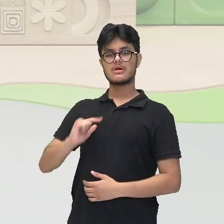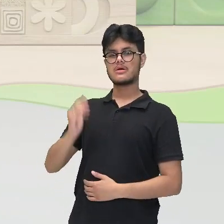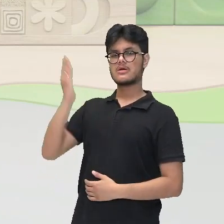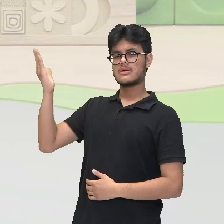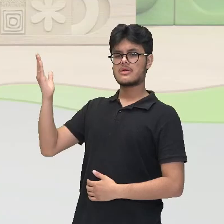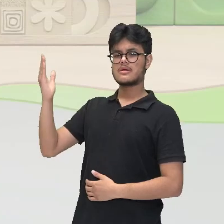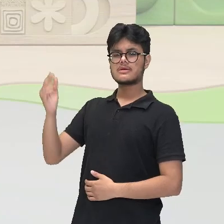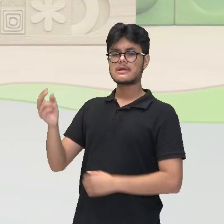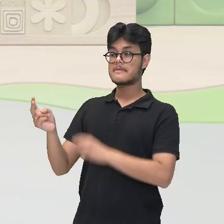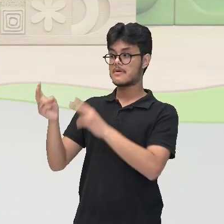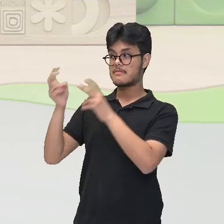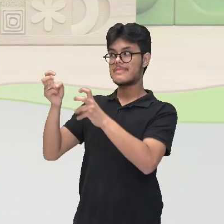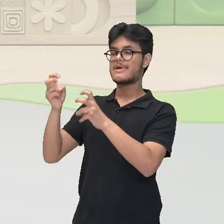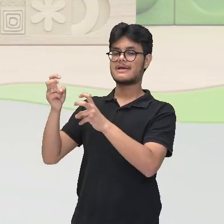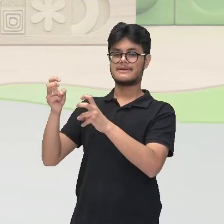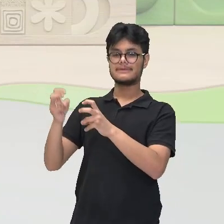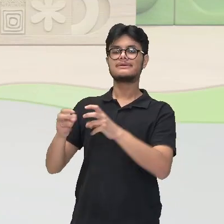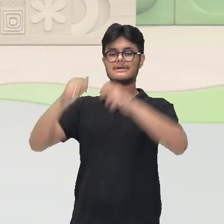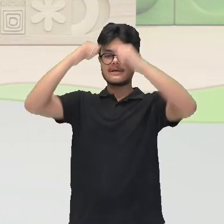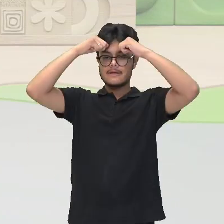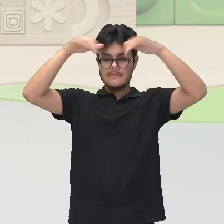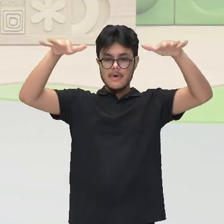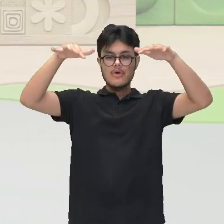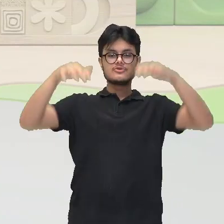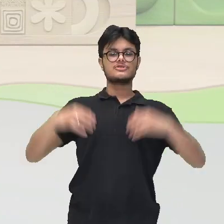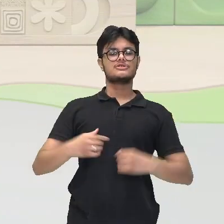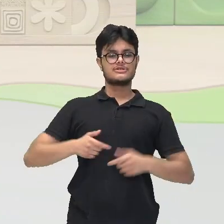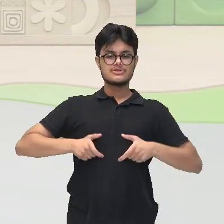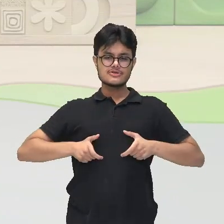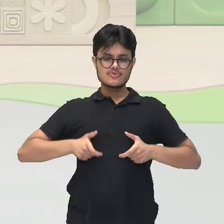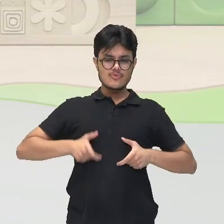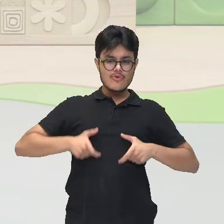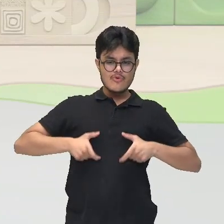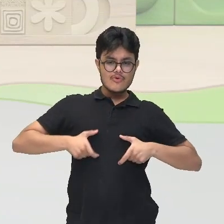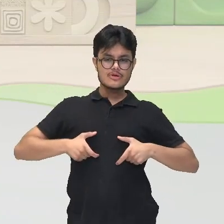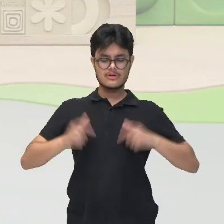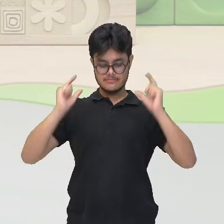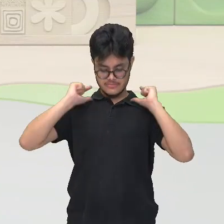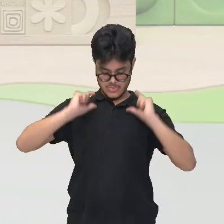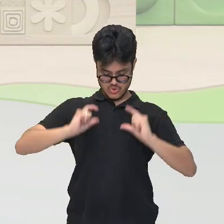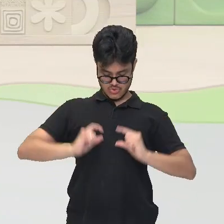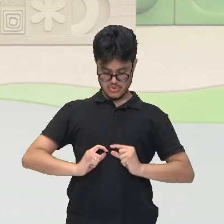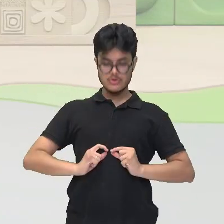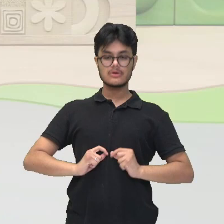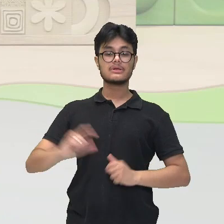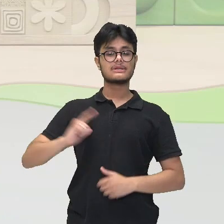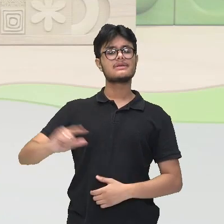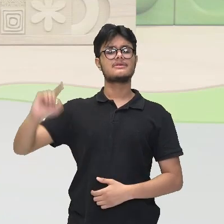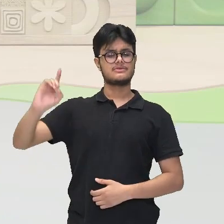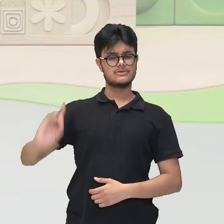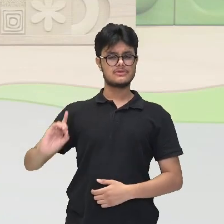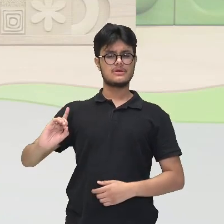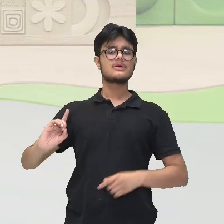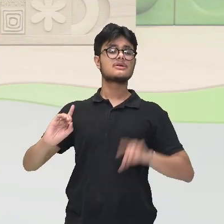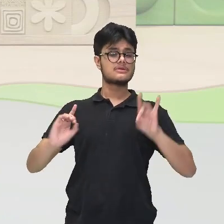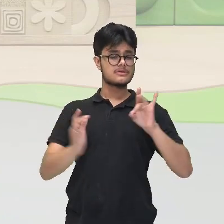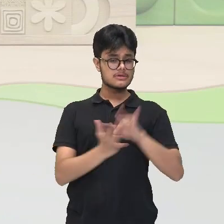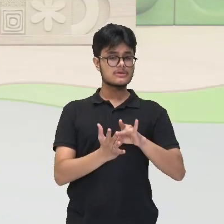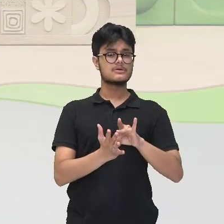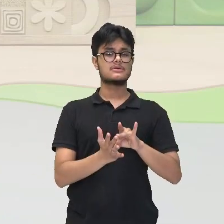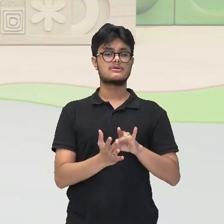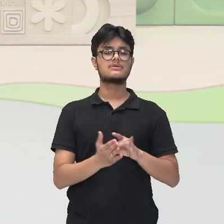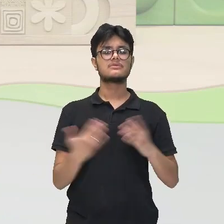bem identificado, o uso do cordão pelo autista, e isso cabe a ele vários direitos e é importante